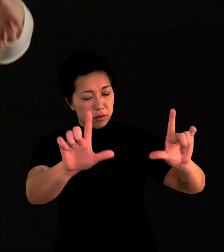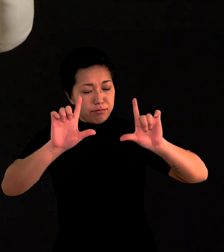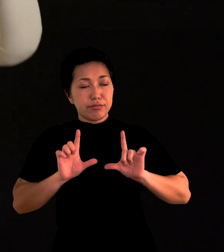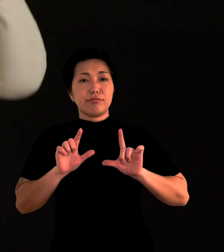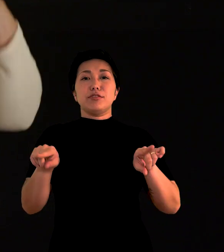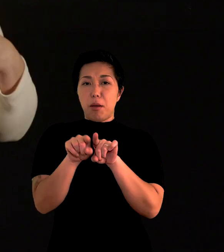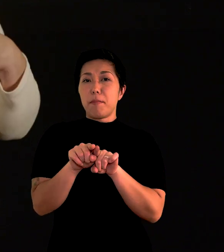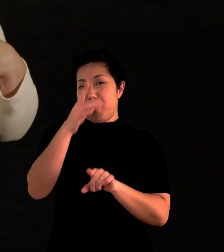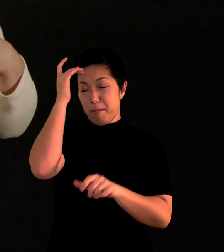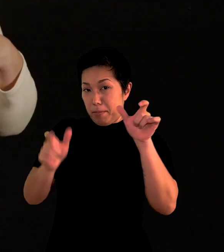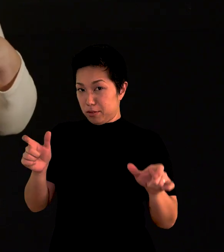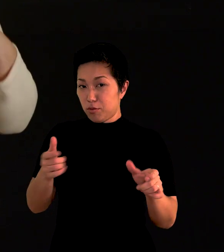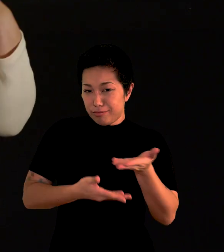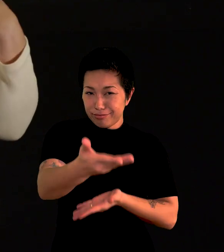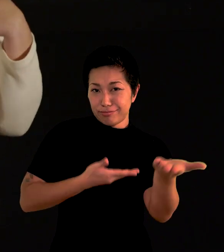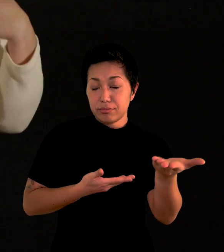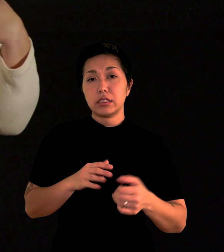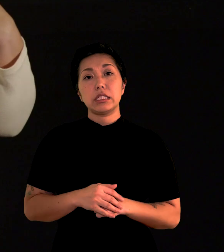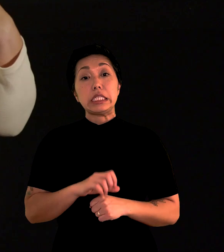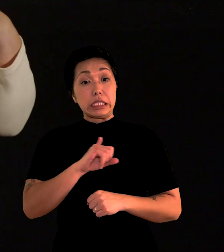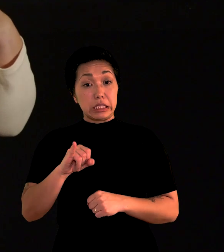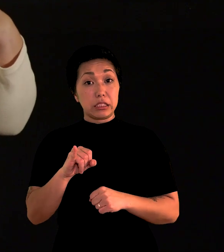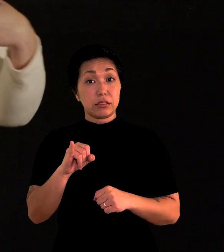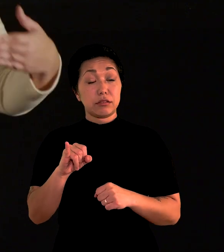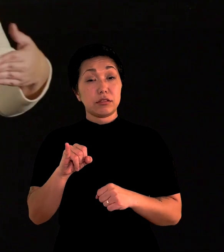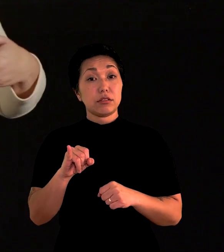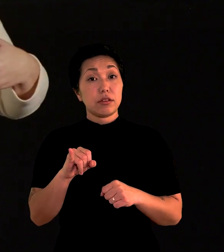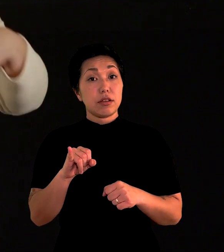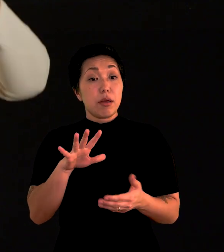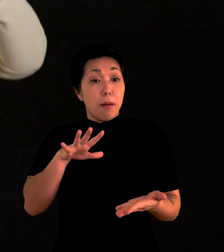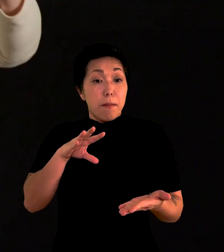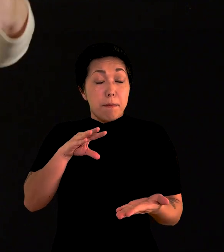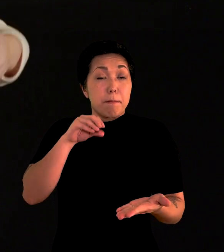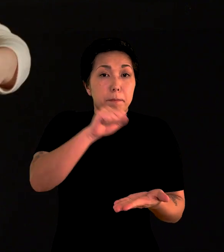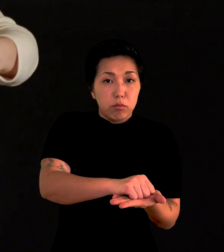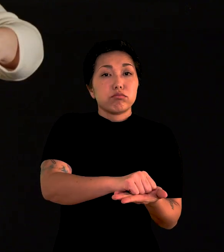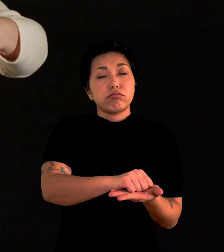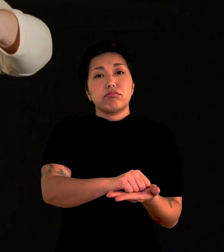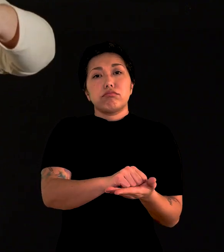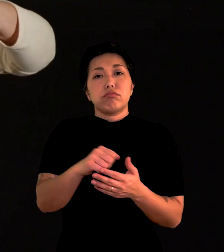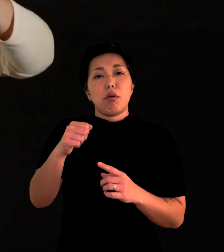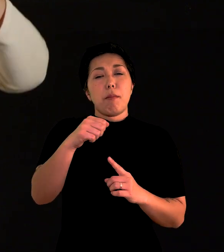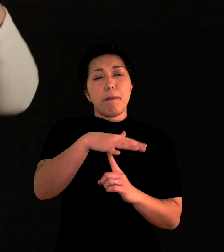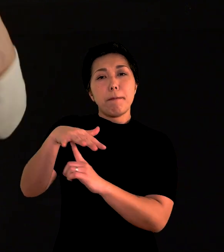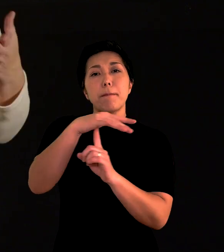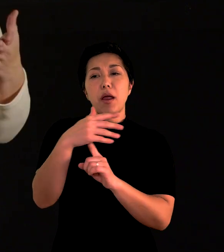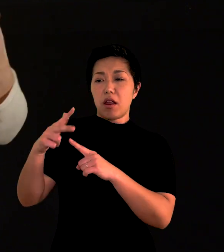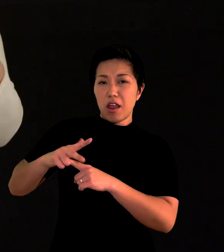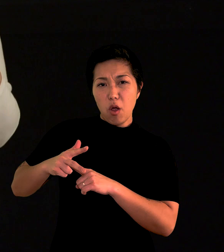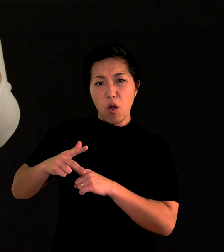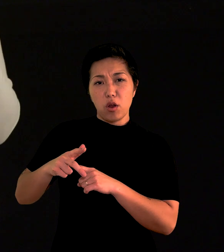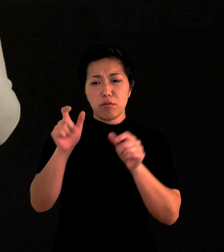como a paisagem faz parte dela. Então, quando você instala um parque eólico, assim, e